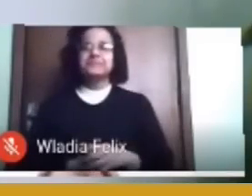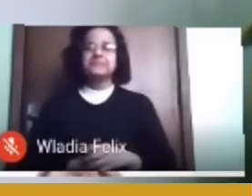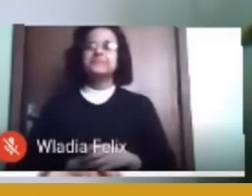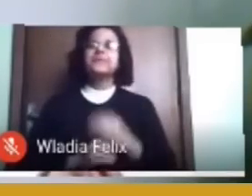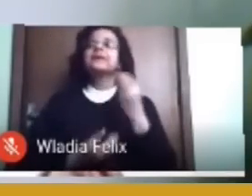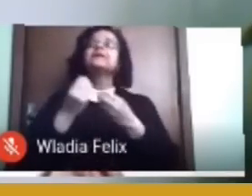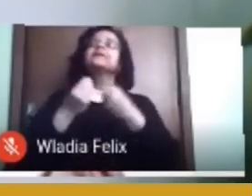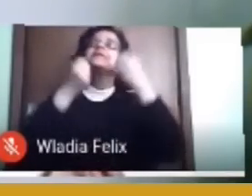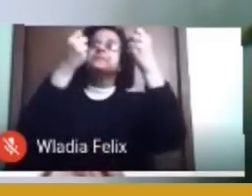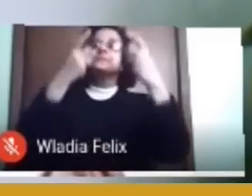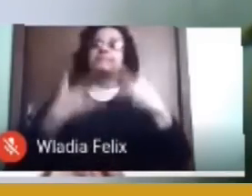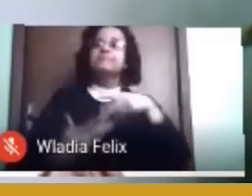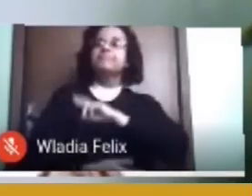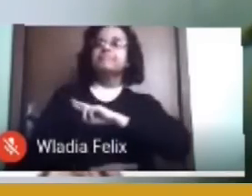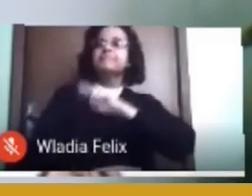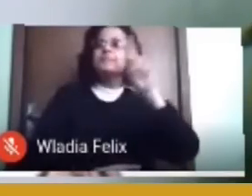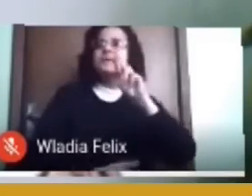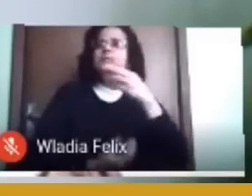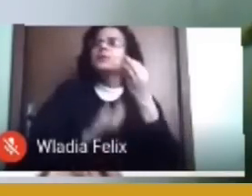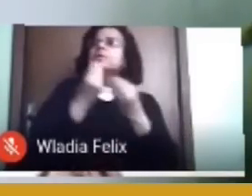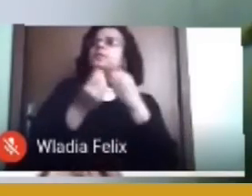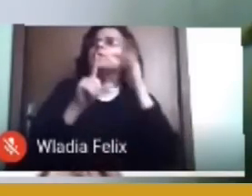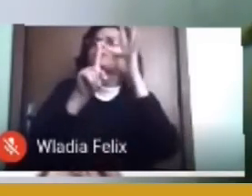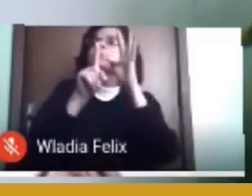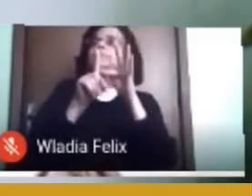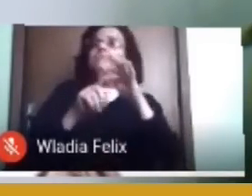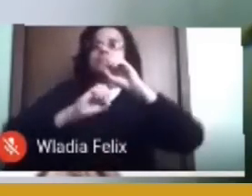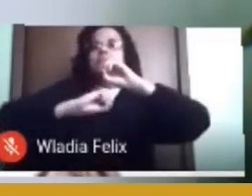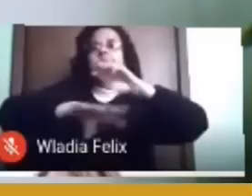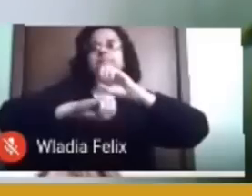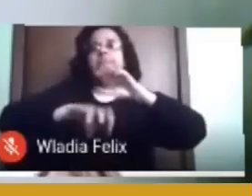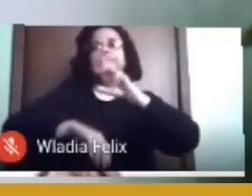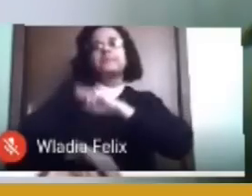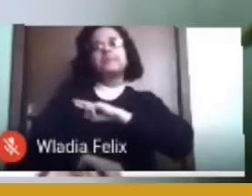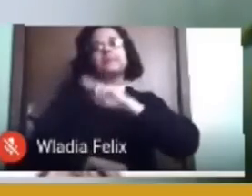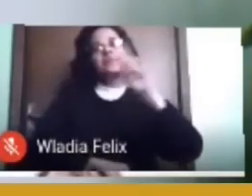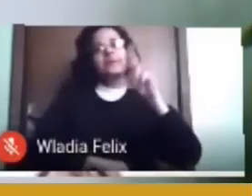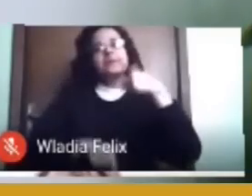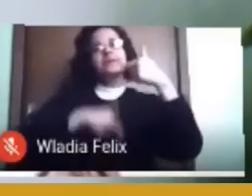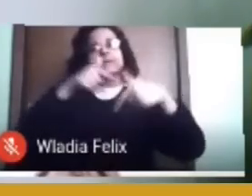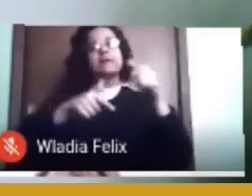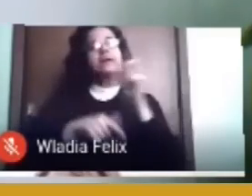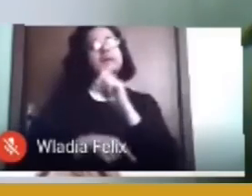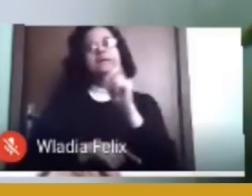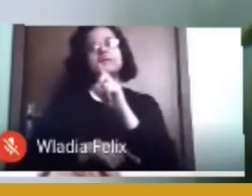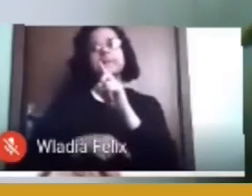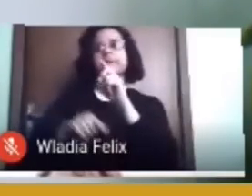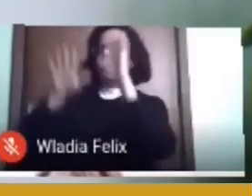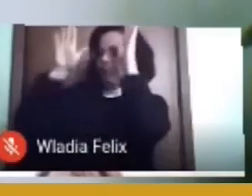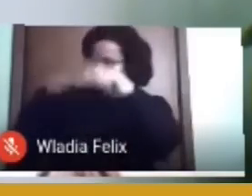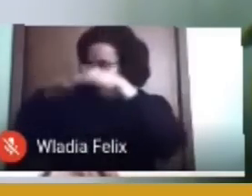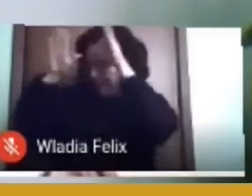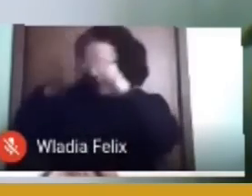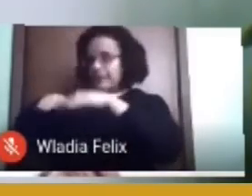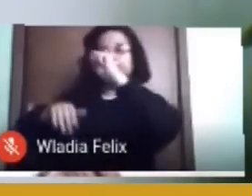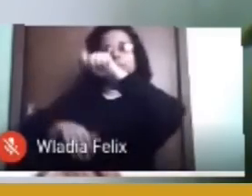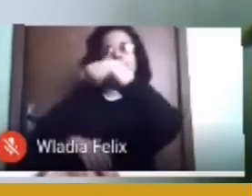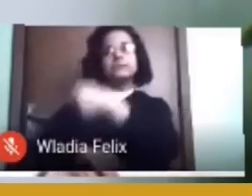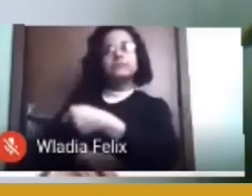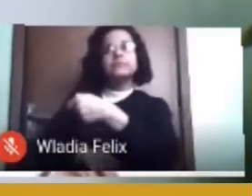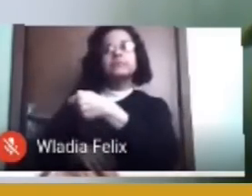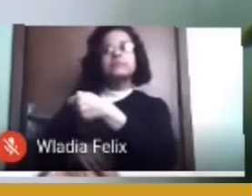Não é para você doutrinar uma pessoa sobre aquela temática. Muito pelo contrário, é para você mostrar essa diversidade. De repente, o ensino